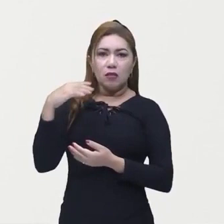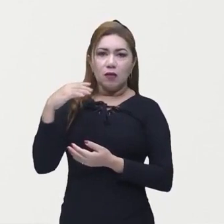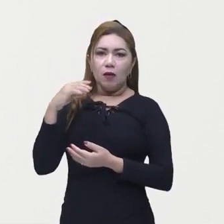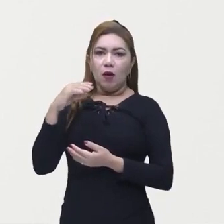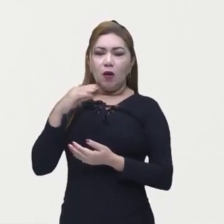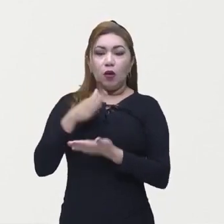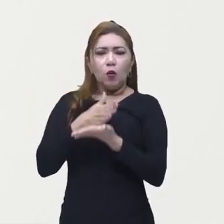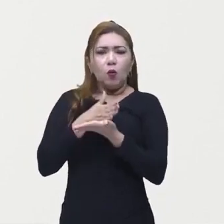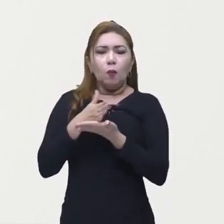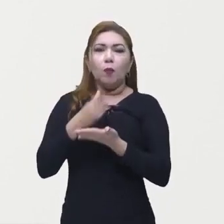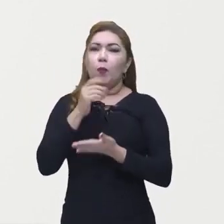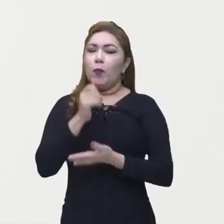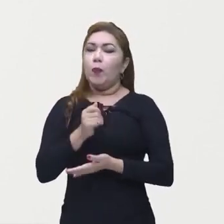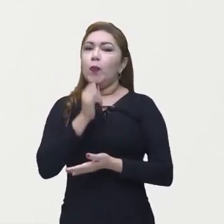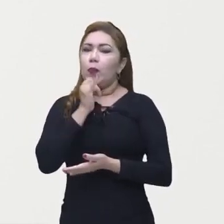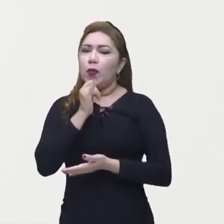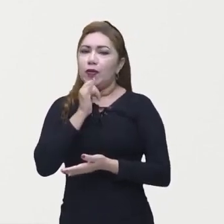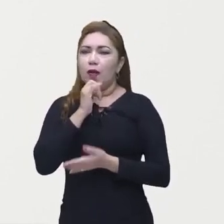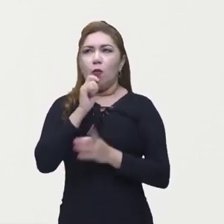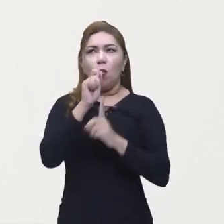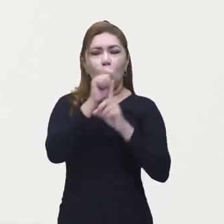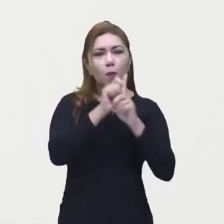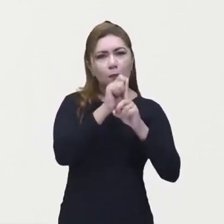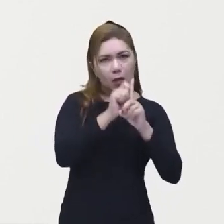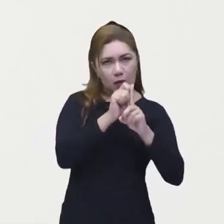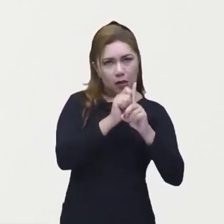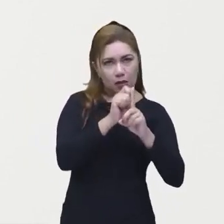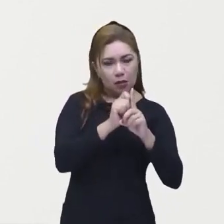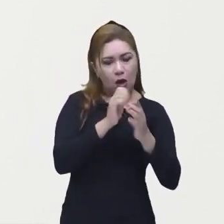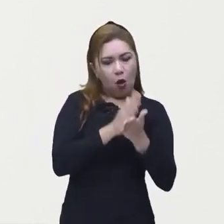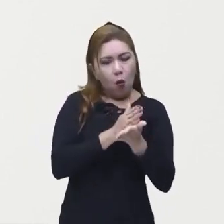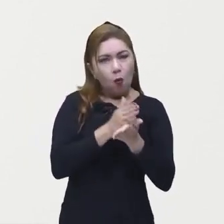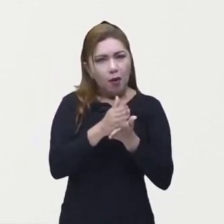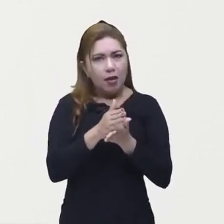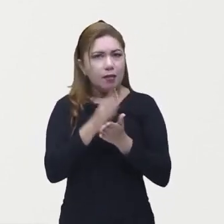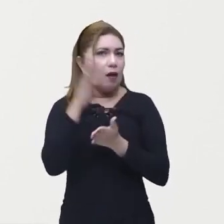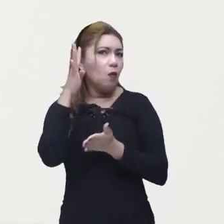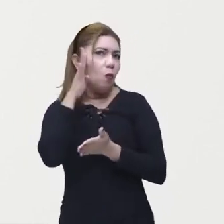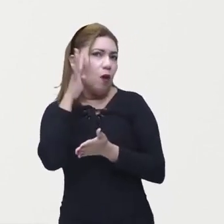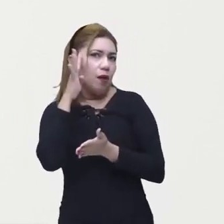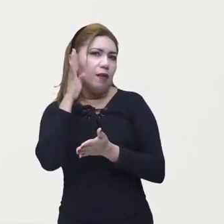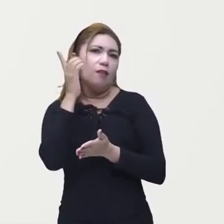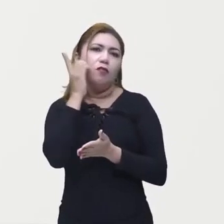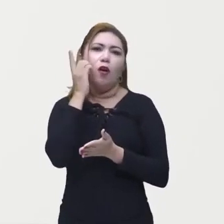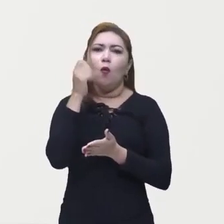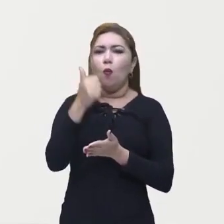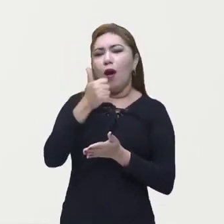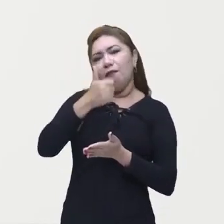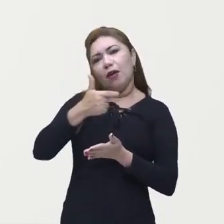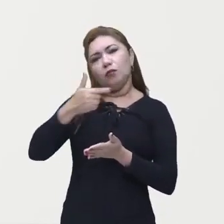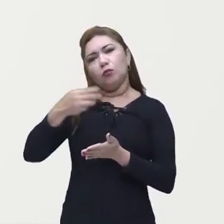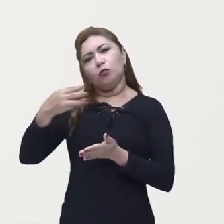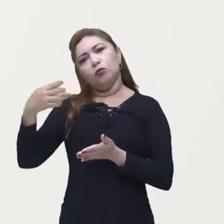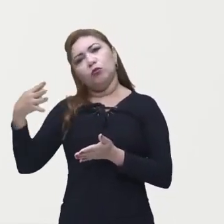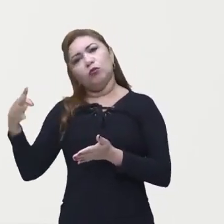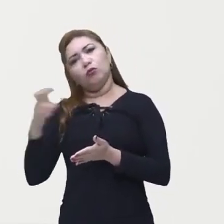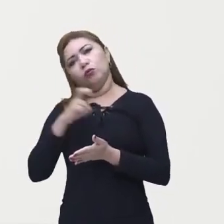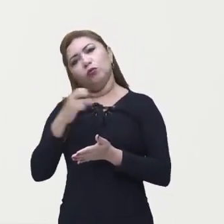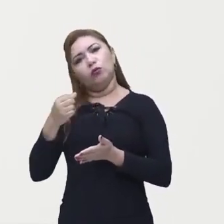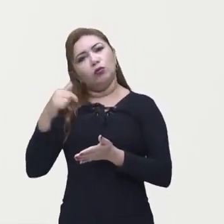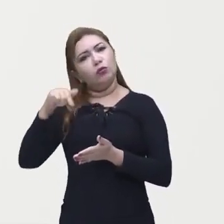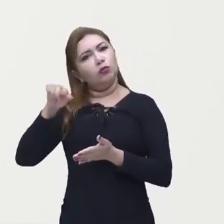na quarta-feira, né? Então, ó, vamos enumerar aqui os dias, tá certo? Do calendário.